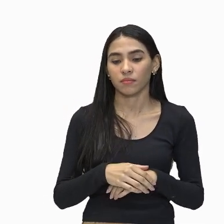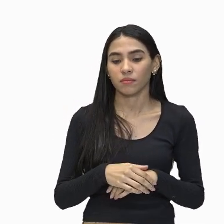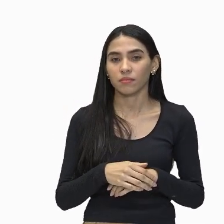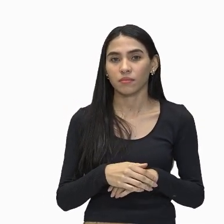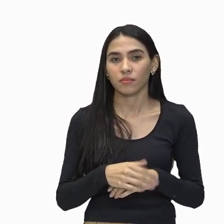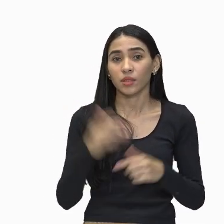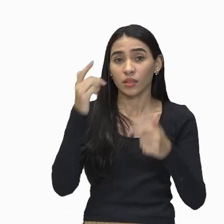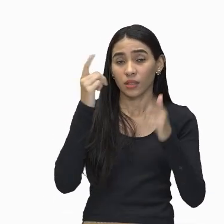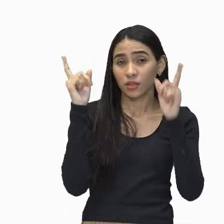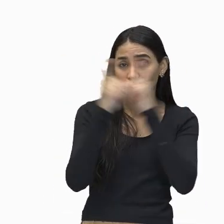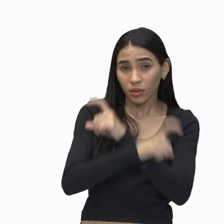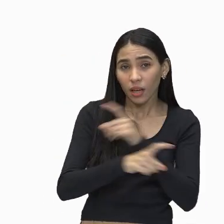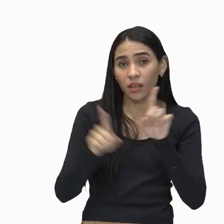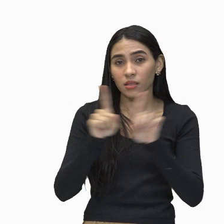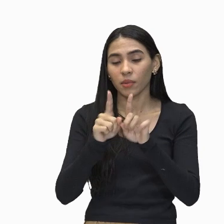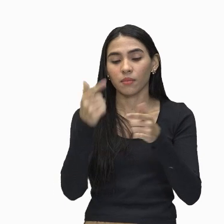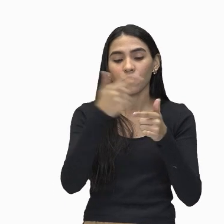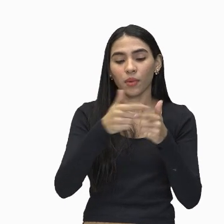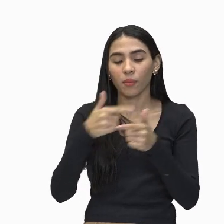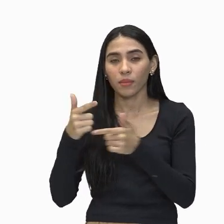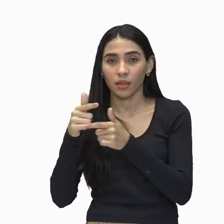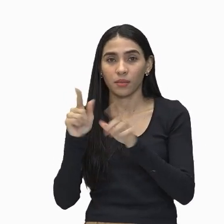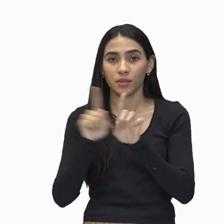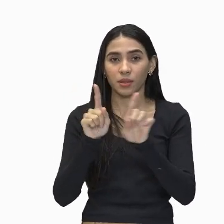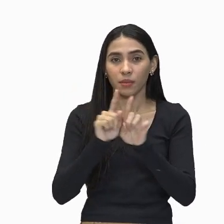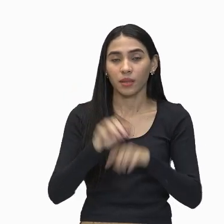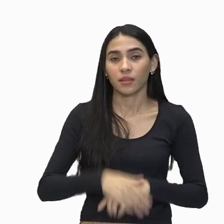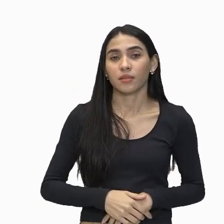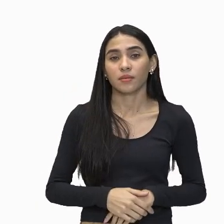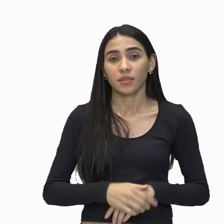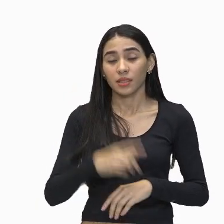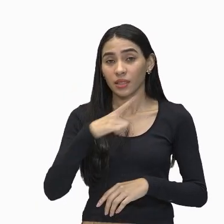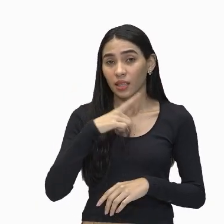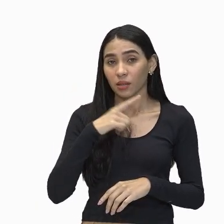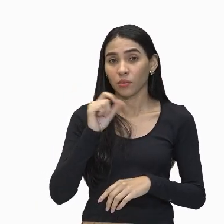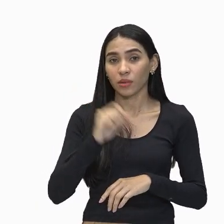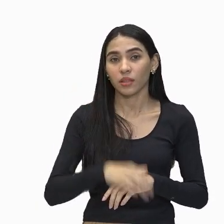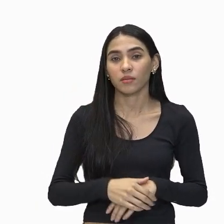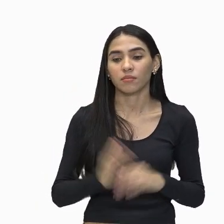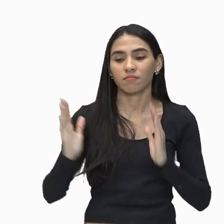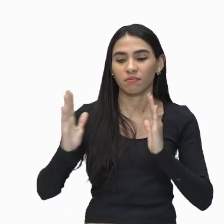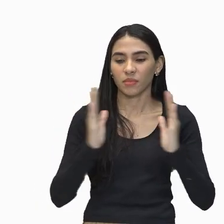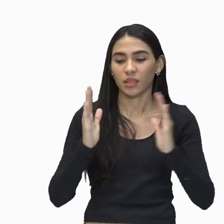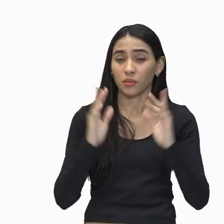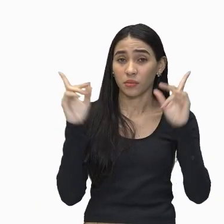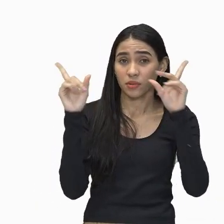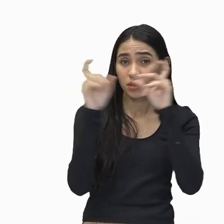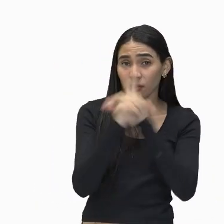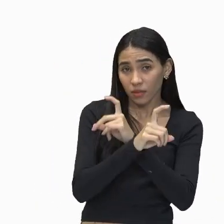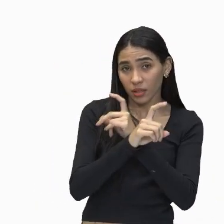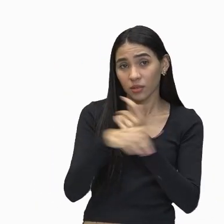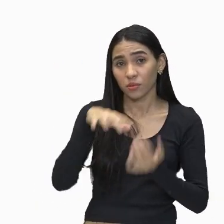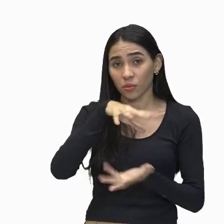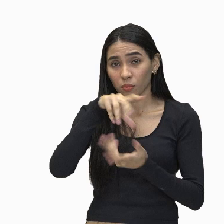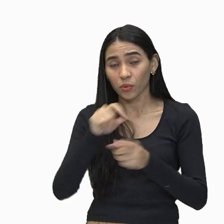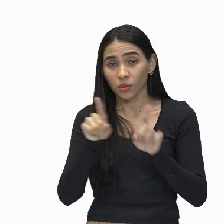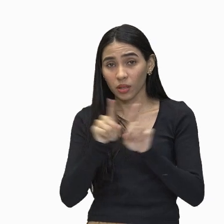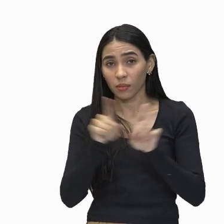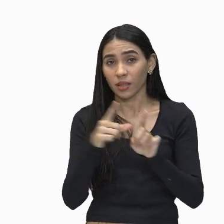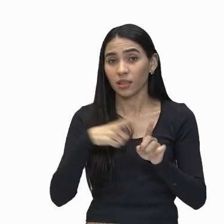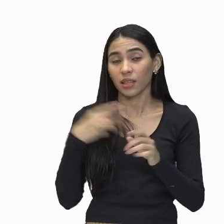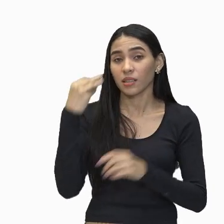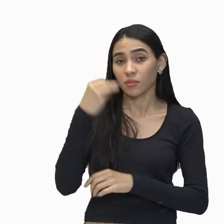circunstâncias, diante das interferências, diante do momento em que o mundo está